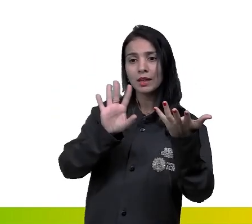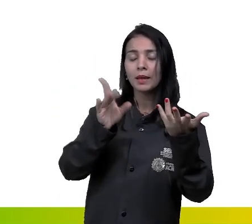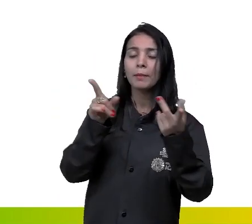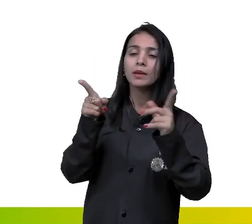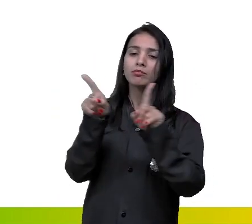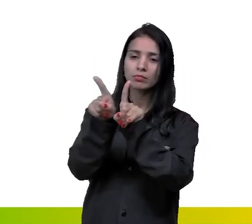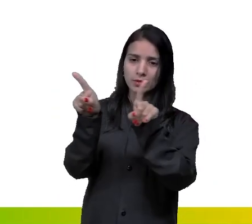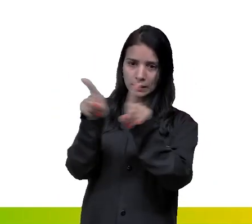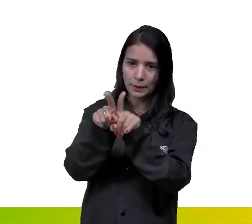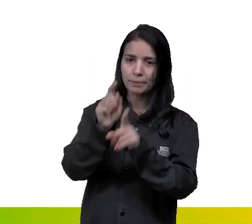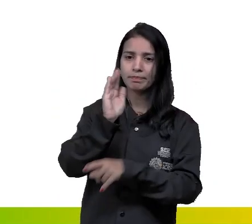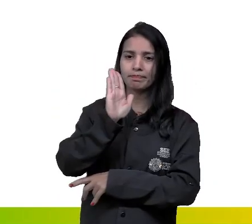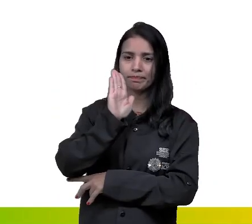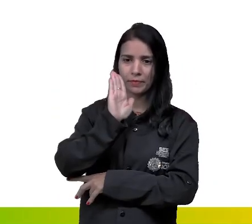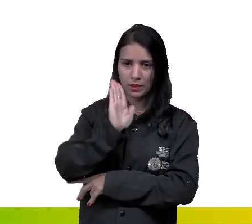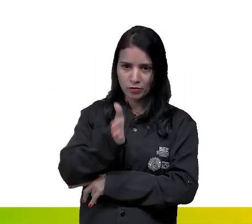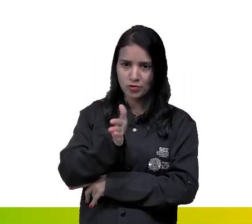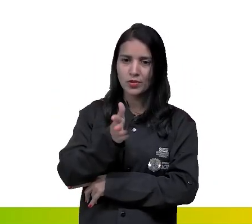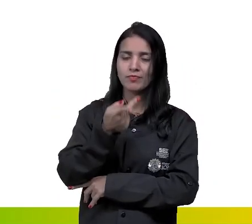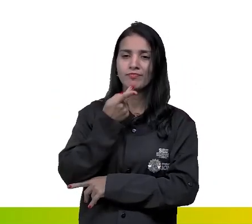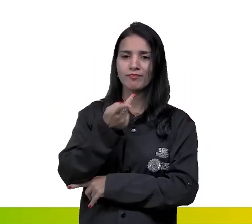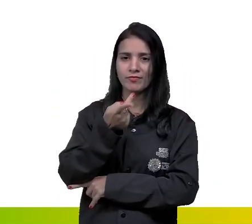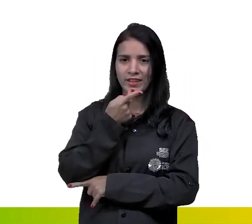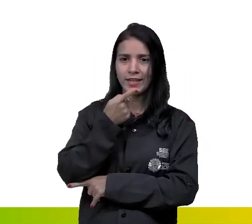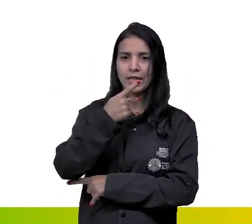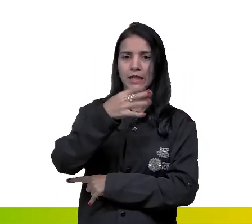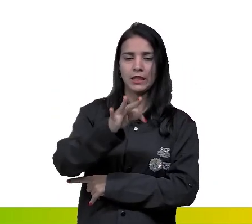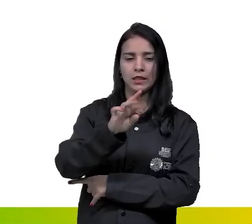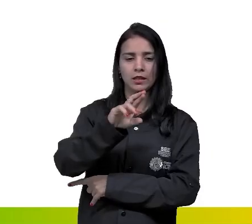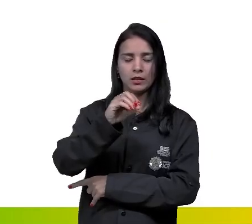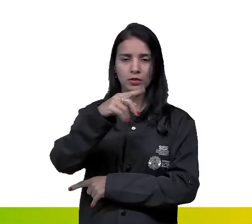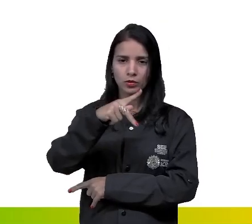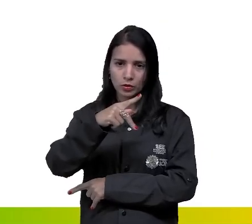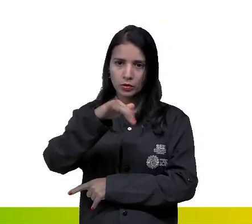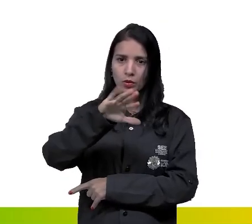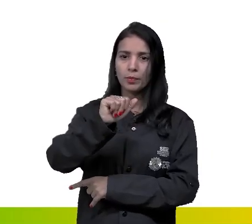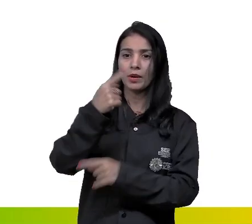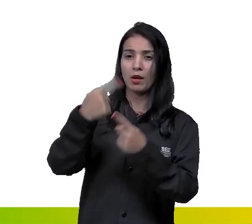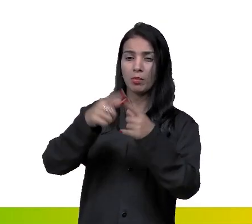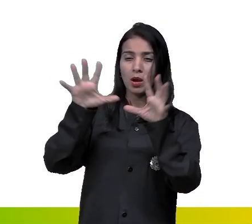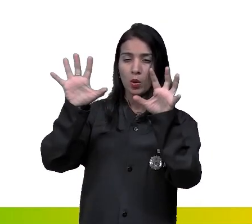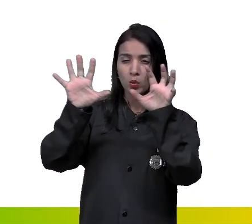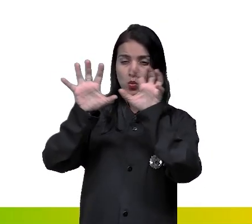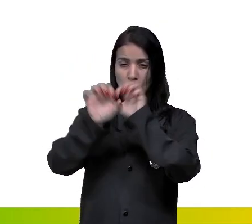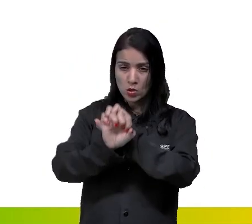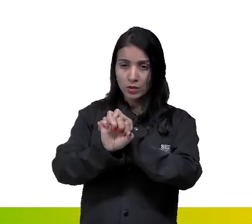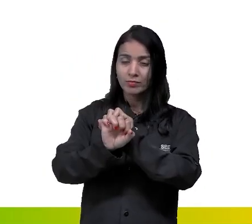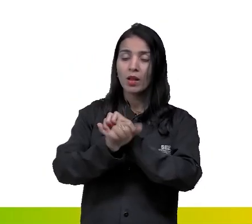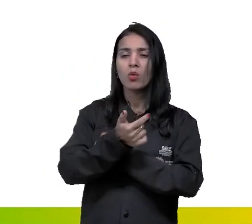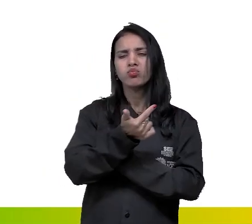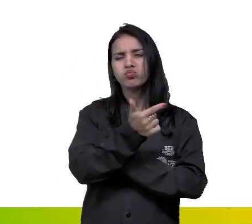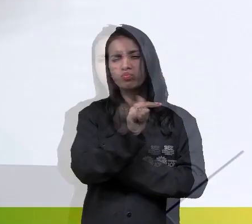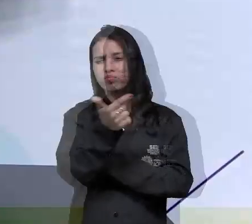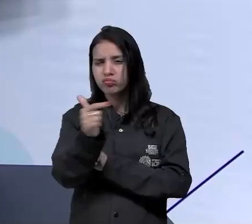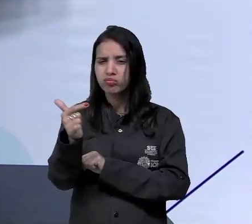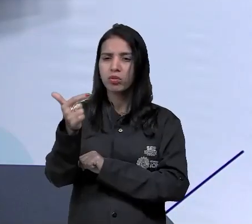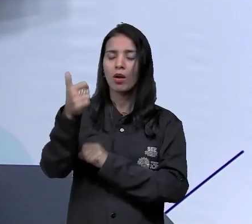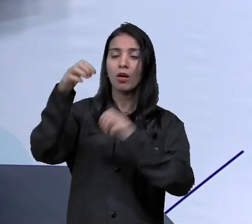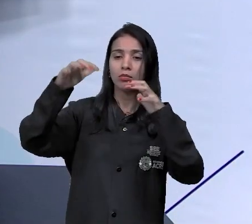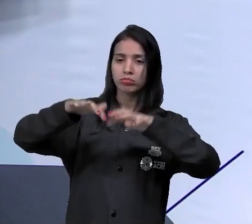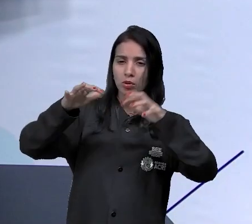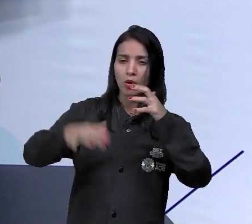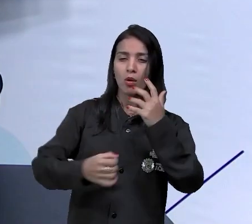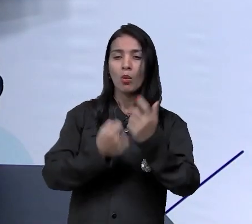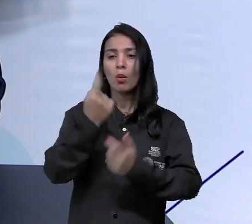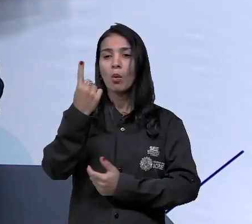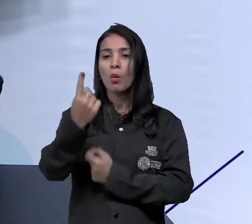também, tropical semiárido, que é um clima seco, porque tem pouca existência de chuva, dependendo aí